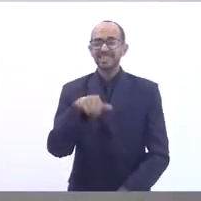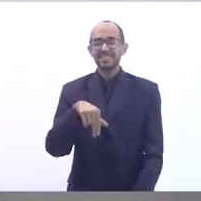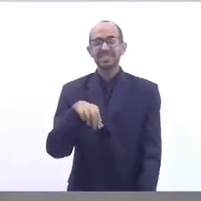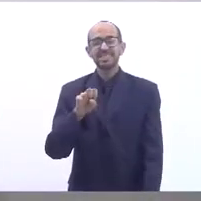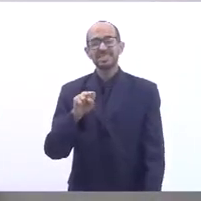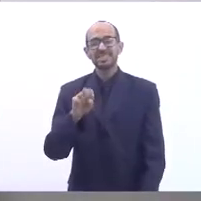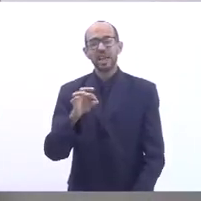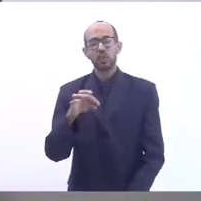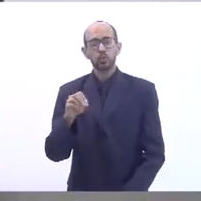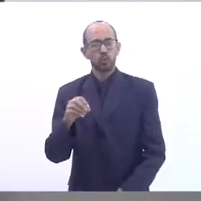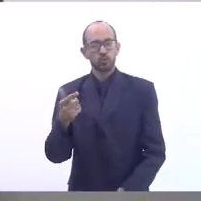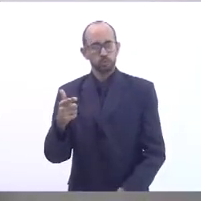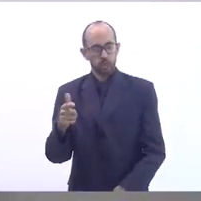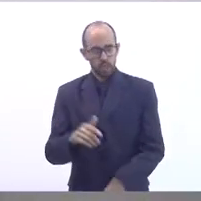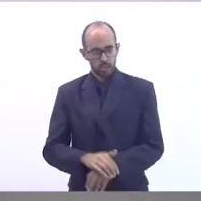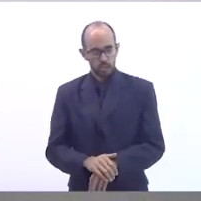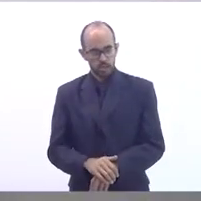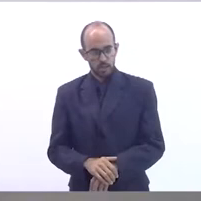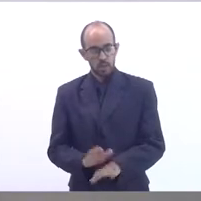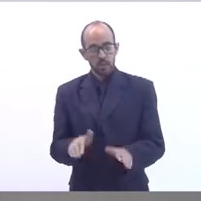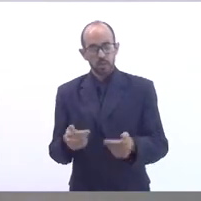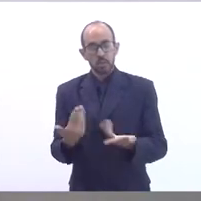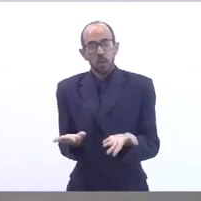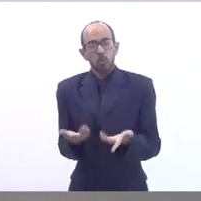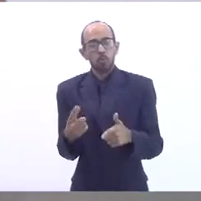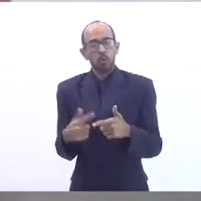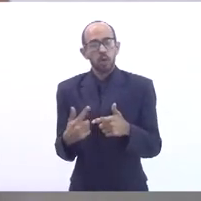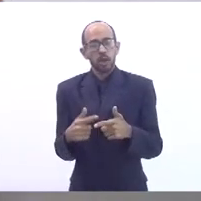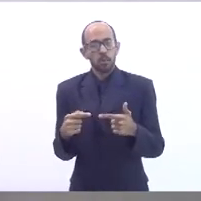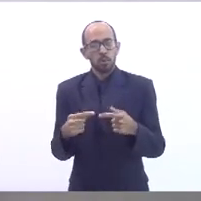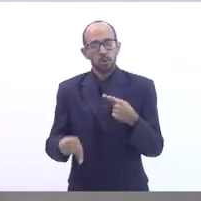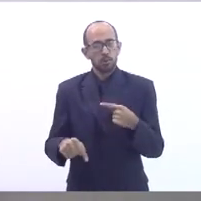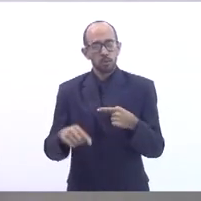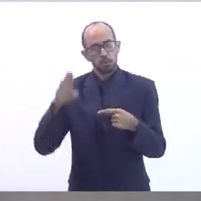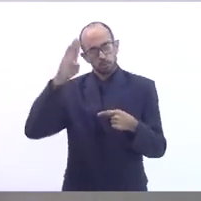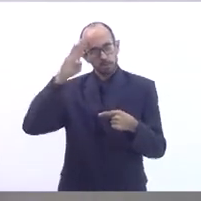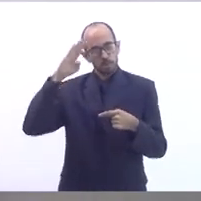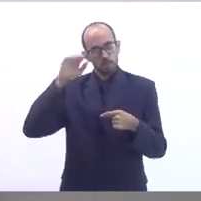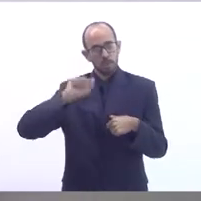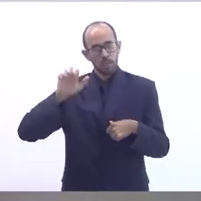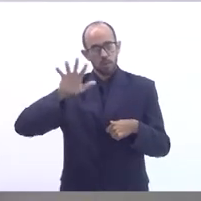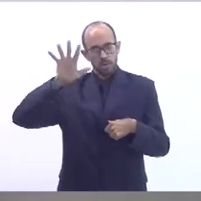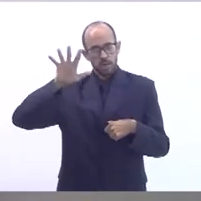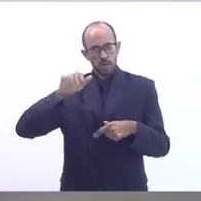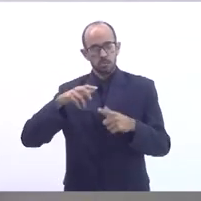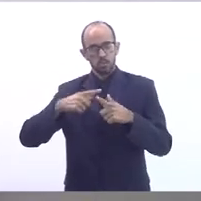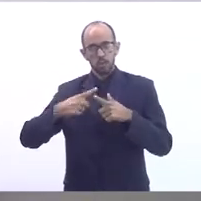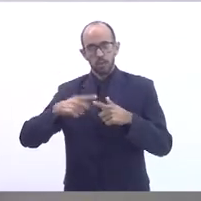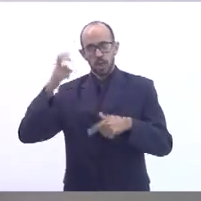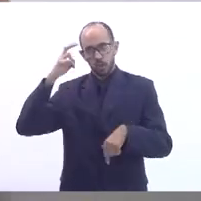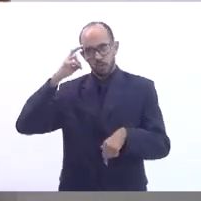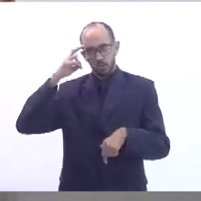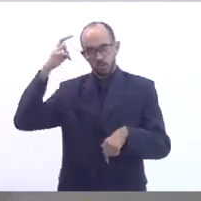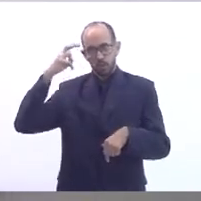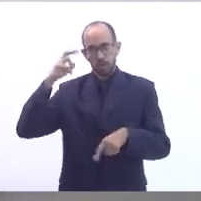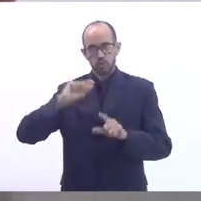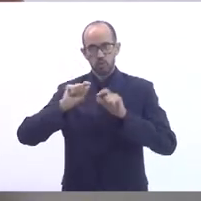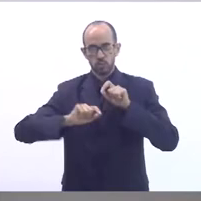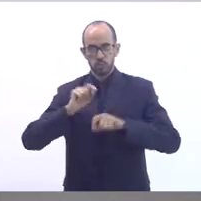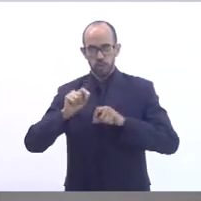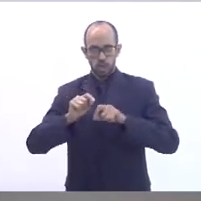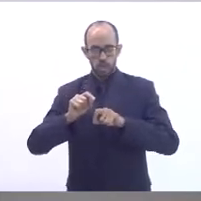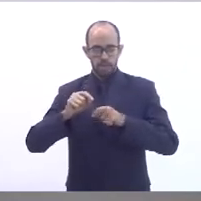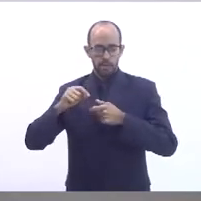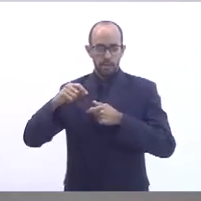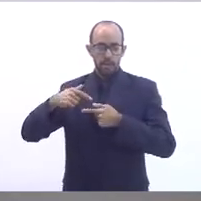a maconha é proibida principalmente dentro das favelas né porque culturalmente é a tradição